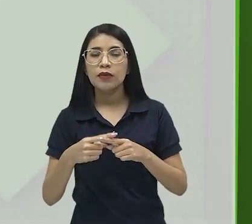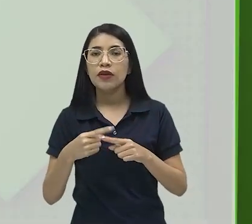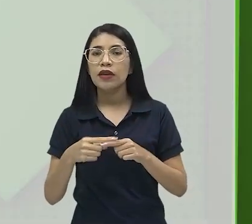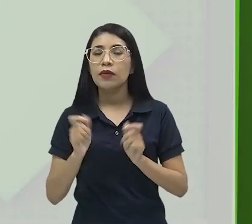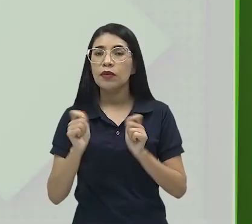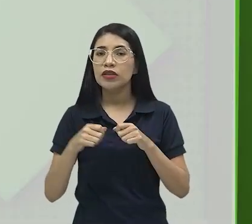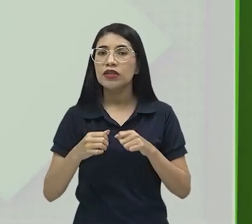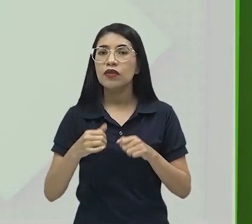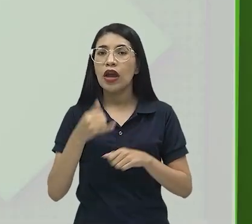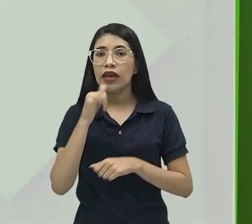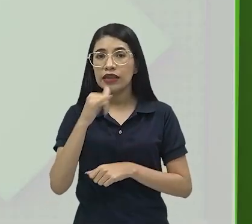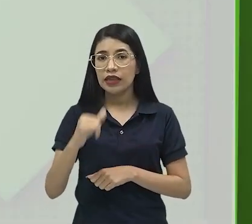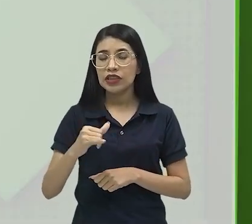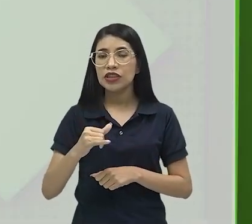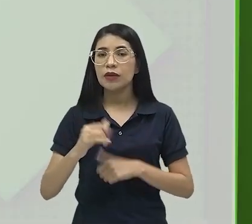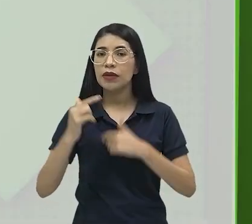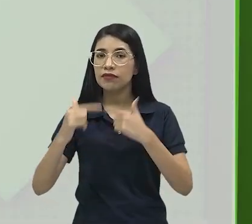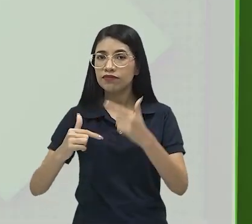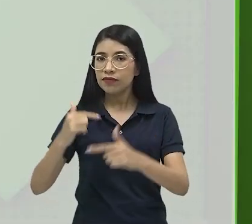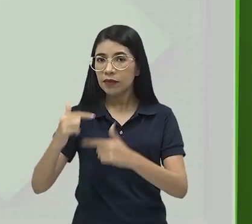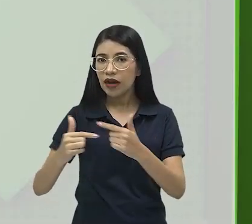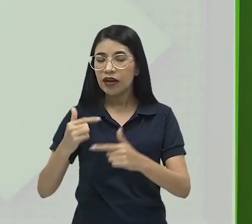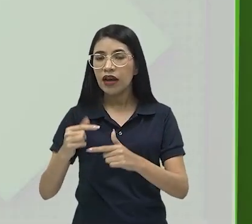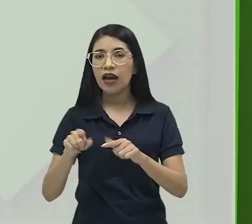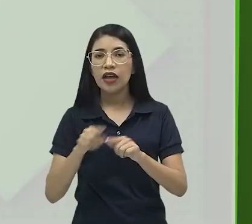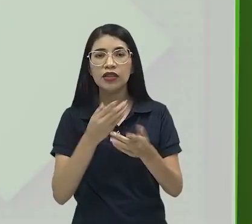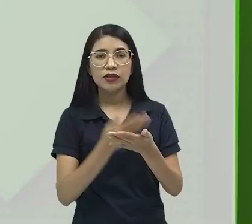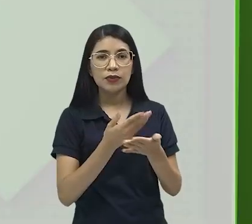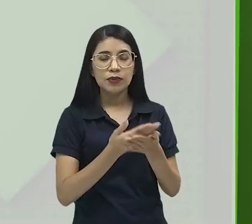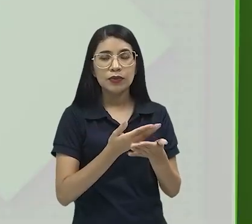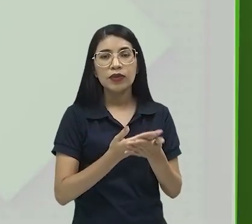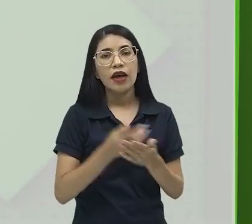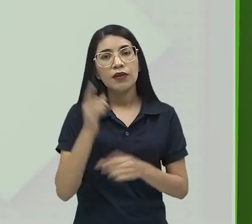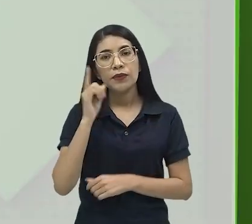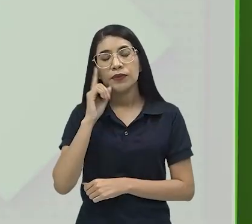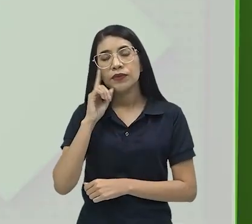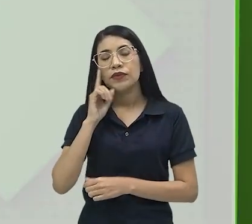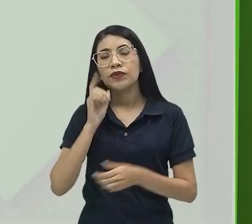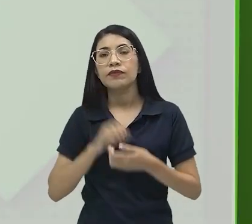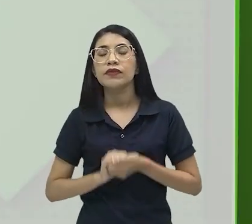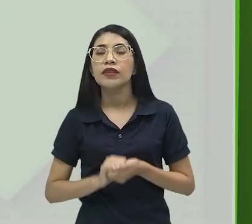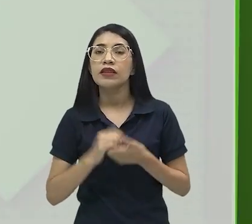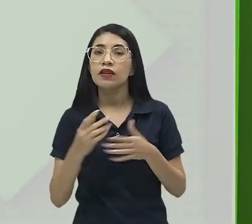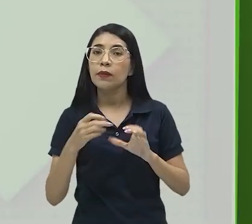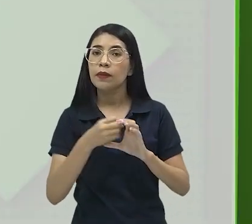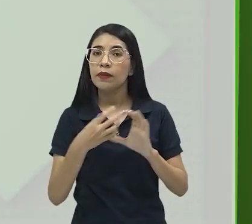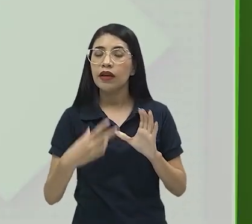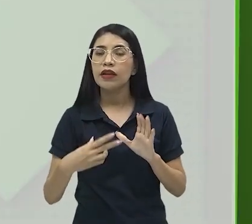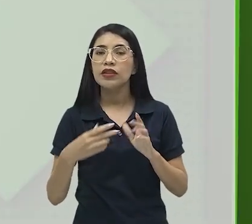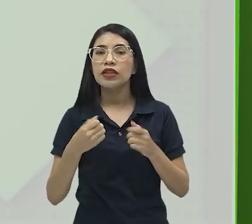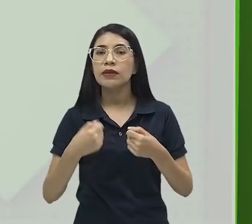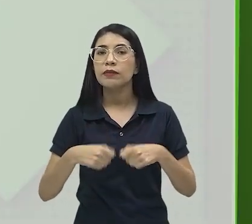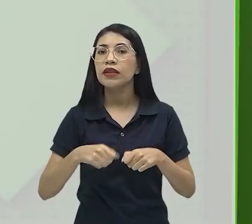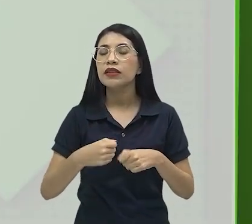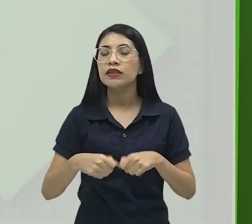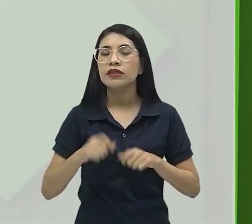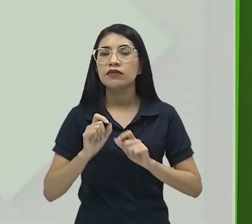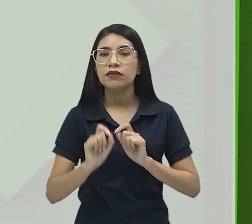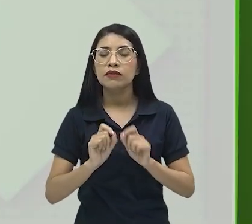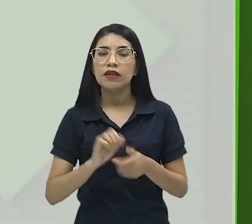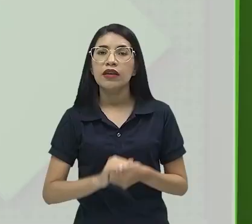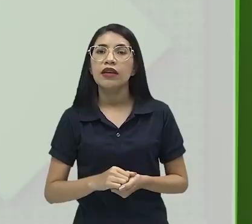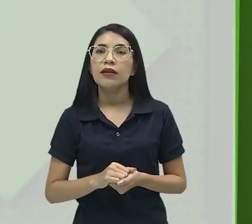para executar as nossas atividades do dia a dia. Então, essa característica da necessidade